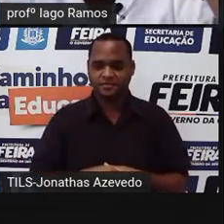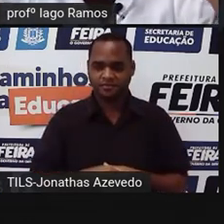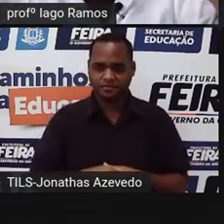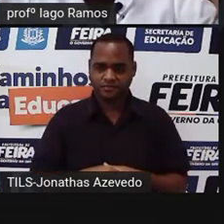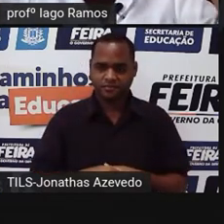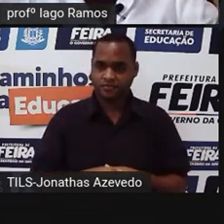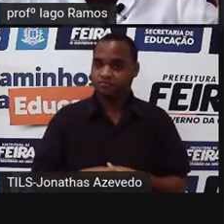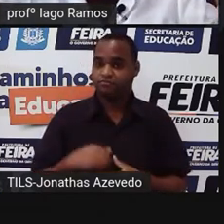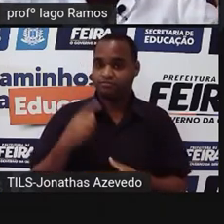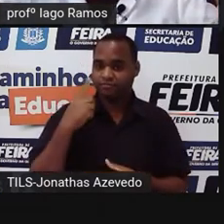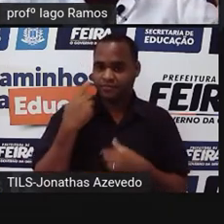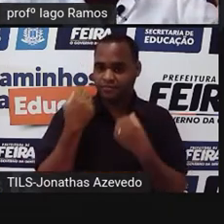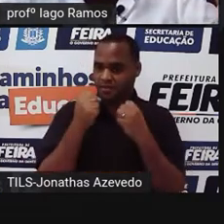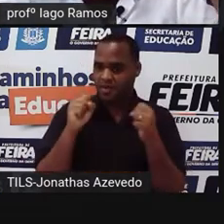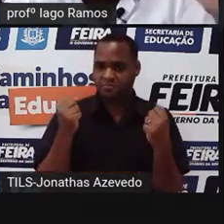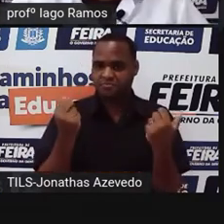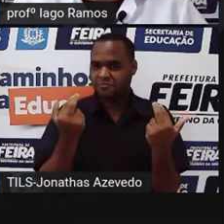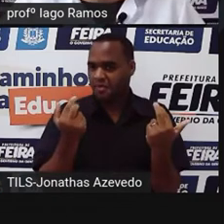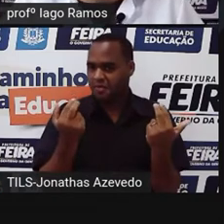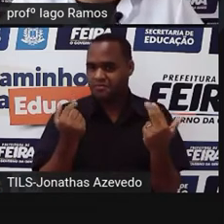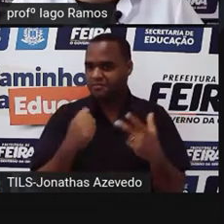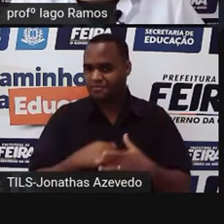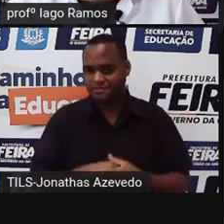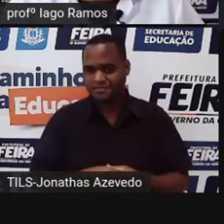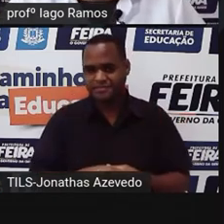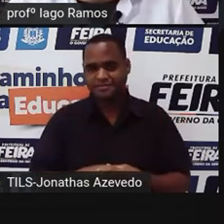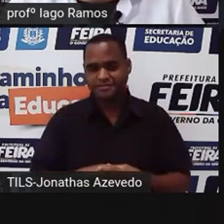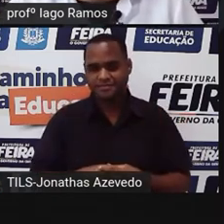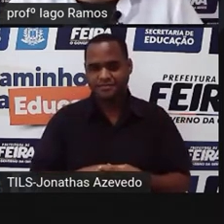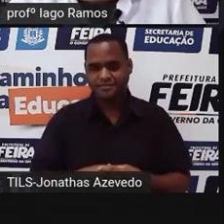mesmo tamanho, vamos pensar assim, né?